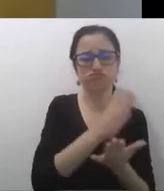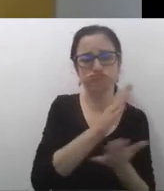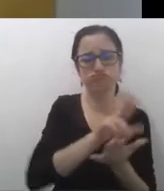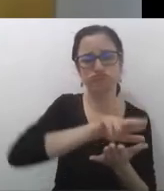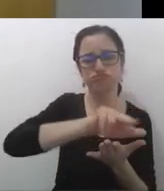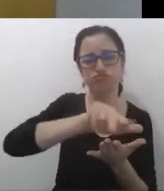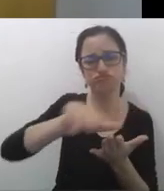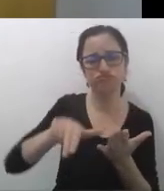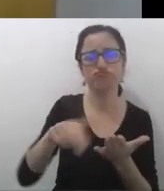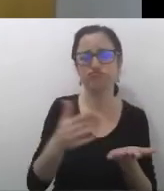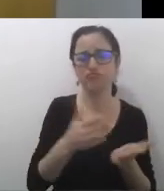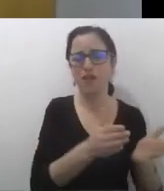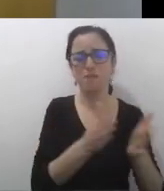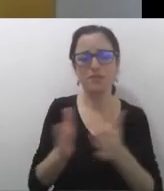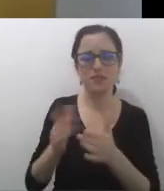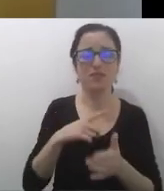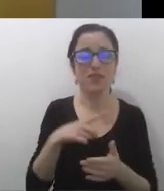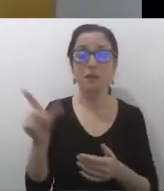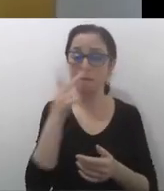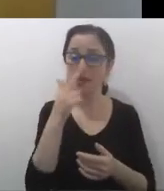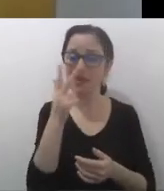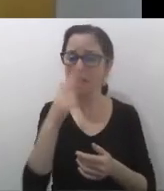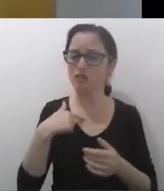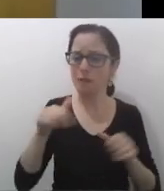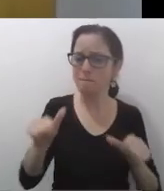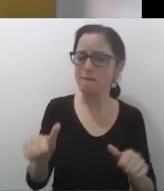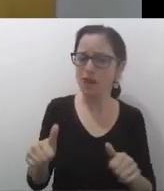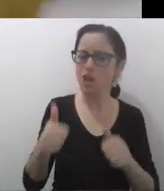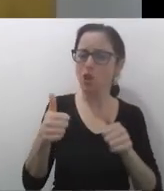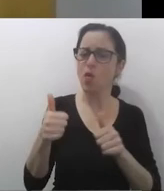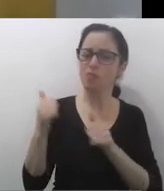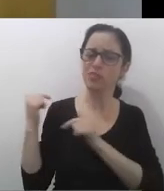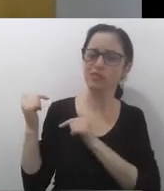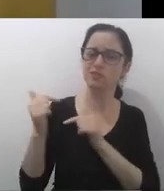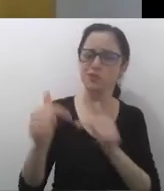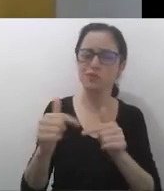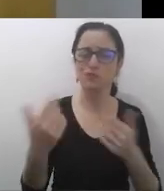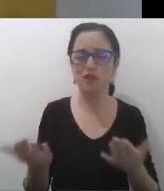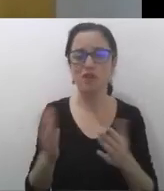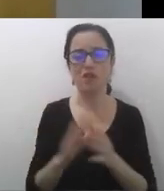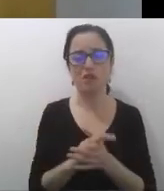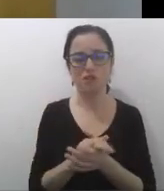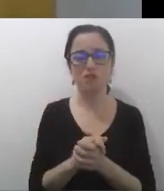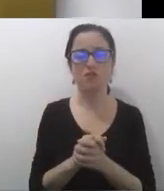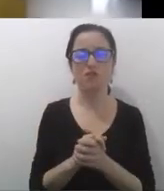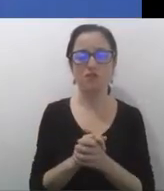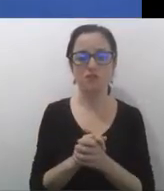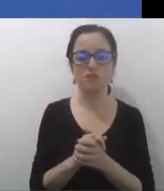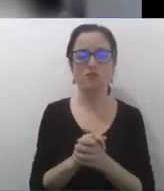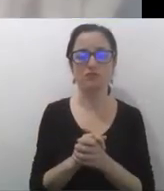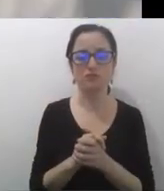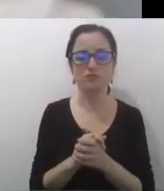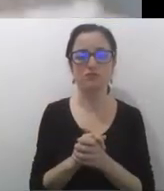eles têm todo esse trânsito, e me parece que isso recupera